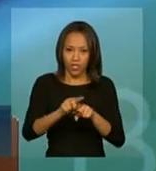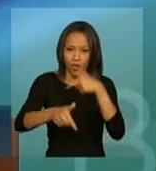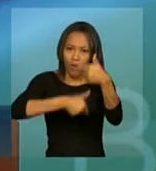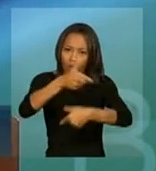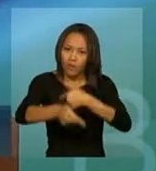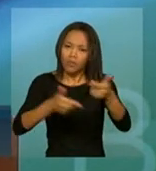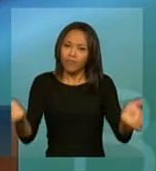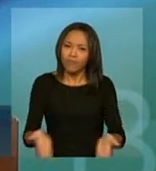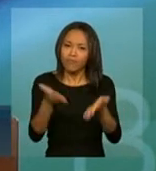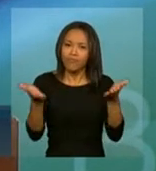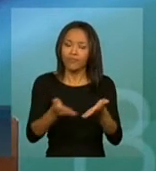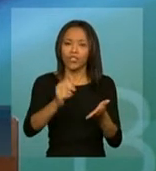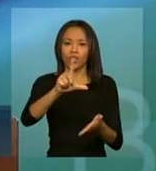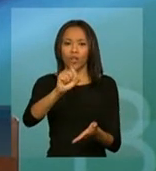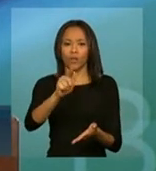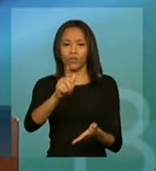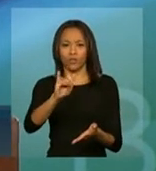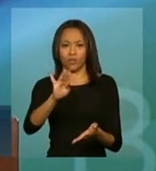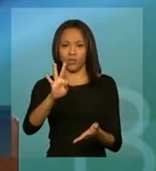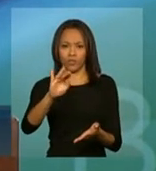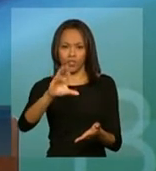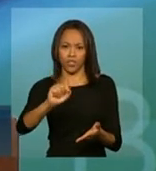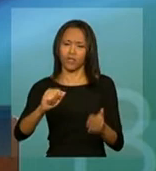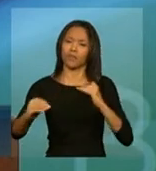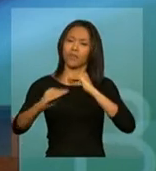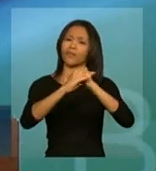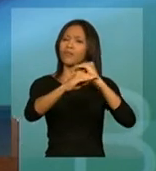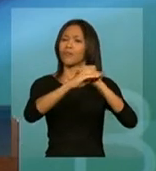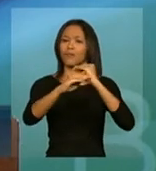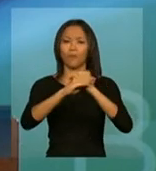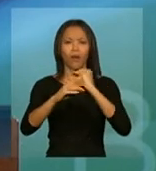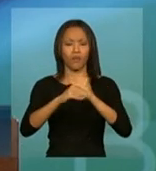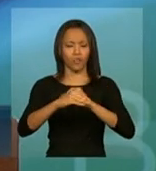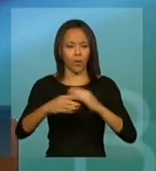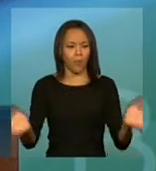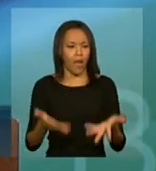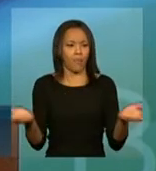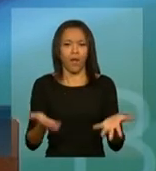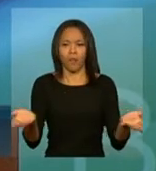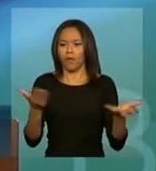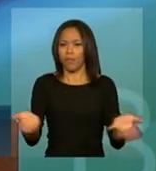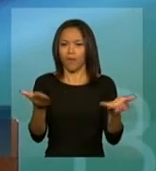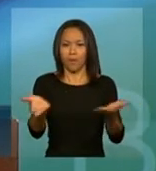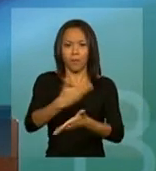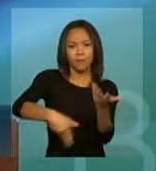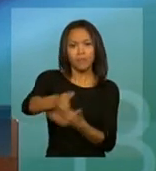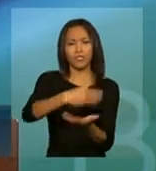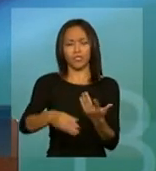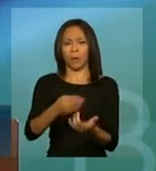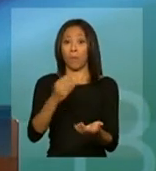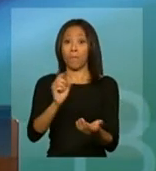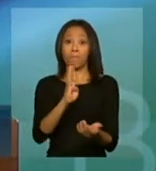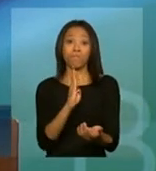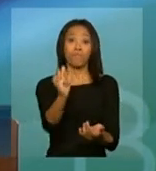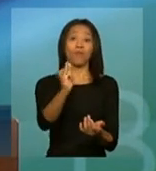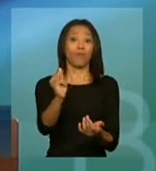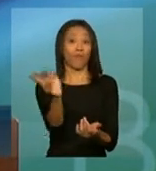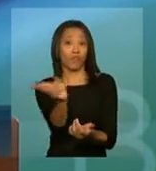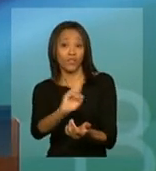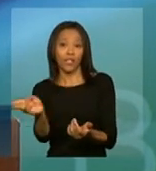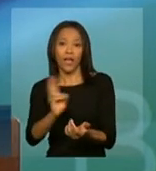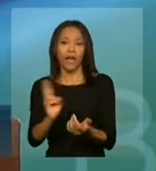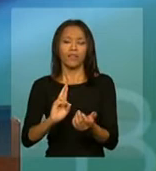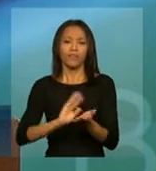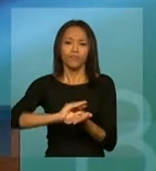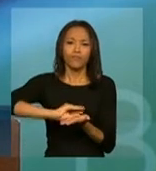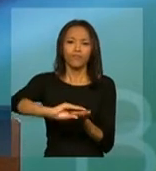logística proporcionais à sua grandeza e ao seu recente dinamismo. São centenas de bilhões de reais investidos pelo PAC,